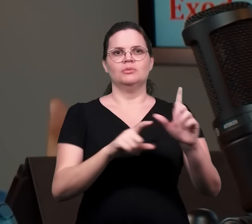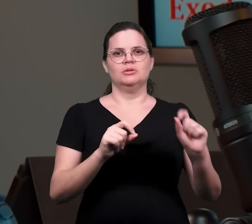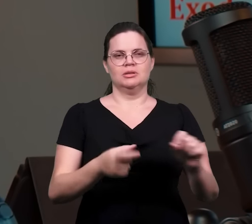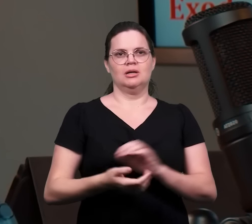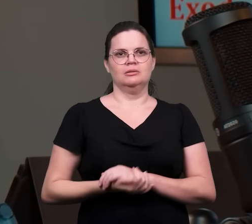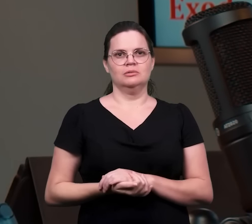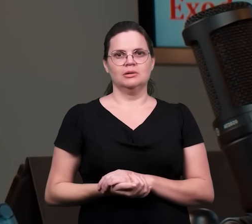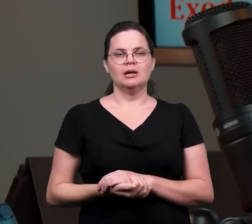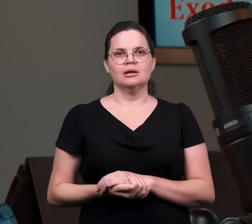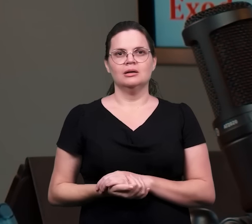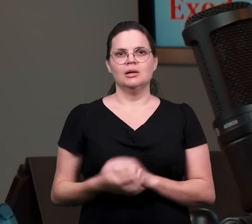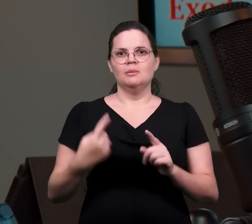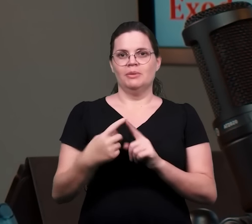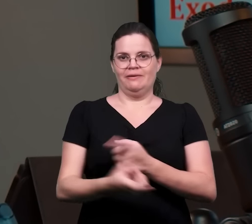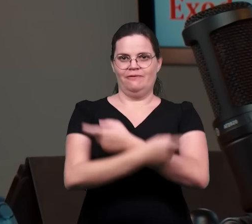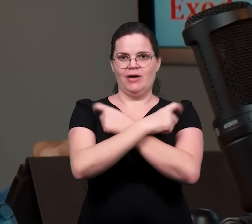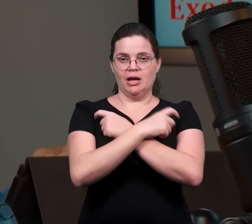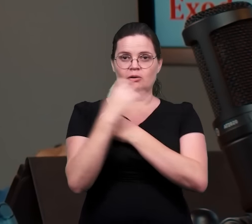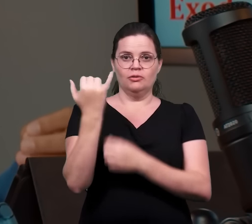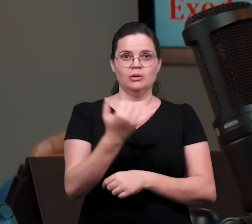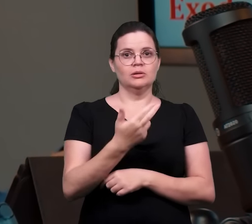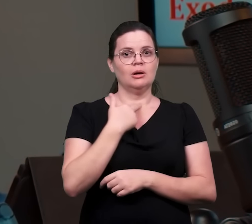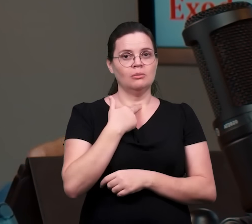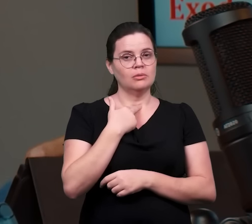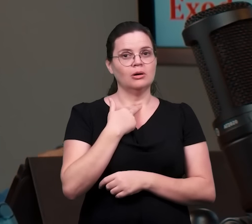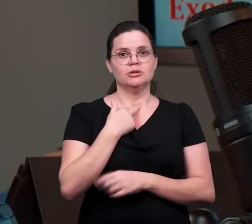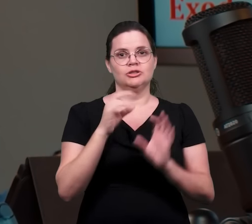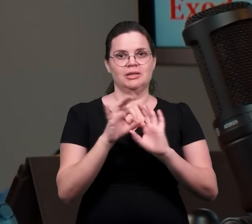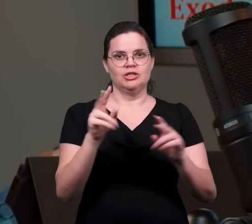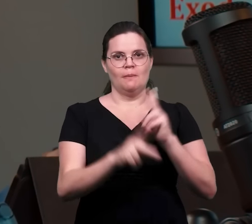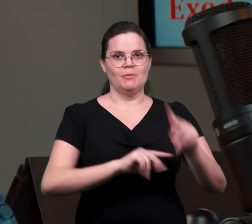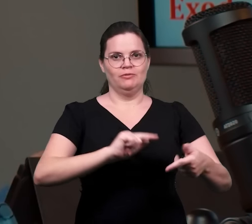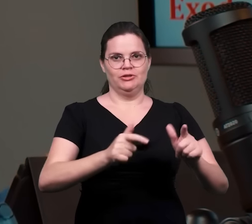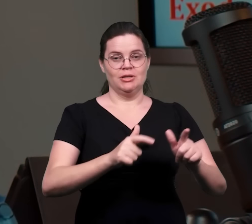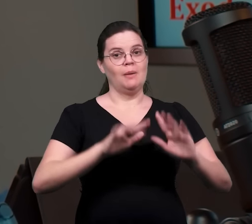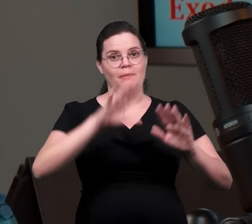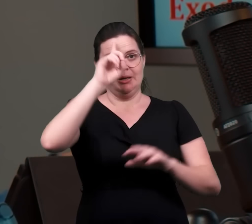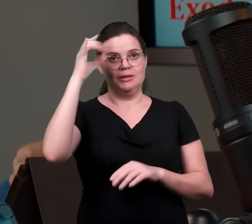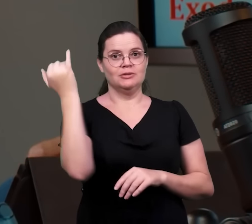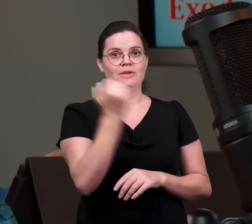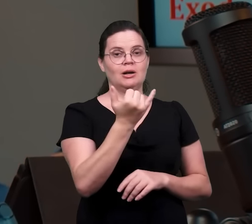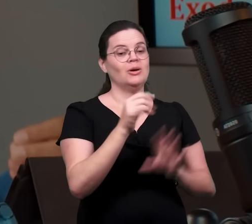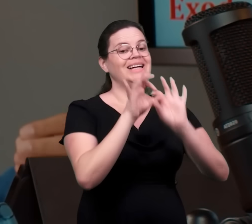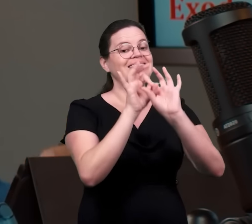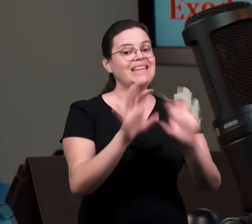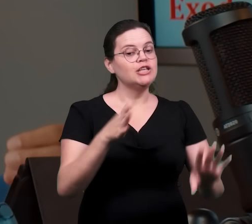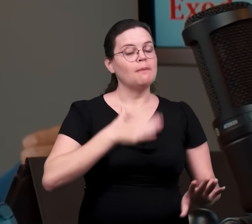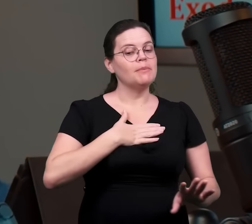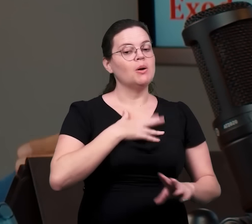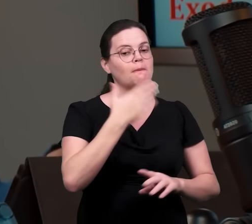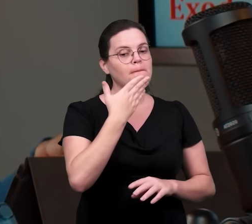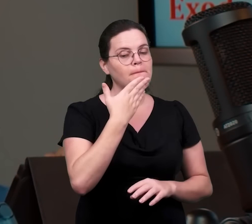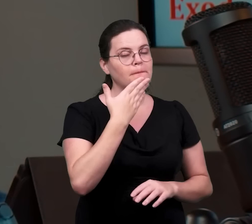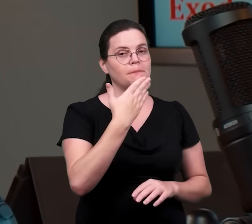pouco deixarei Israel, o Senhor dá uma ordem, deixa o meu povo ir. Parece que é um pedido, alguém pode ler e pensar, é um pedido de Deus